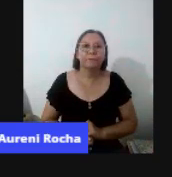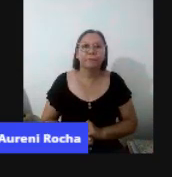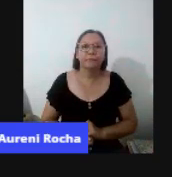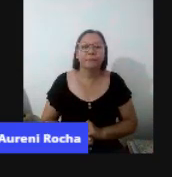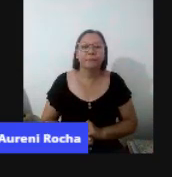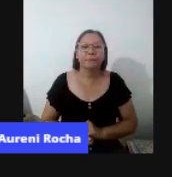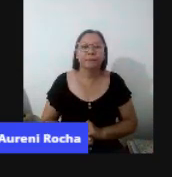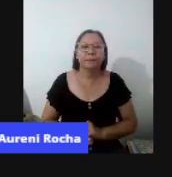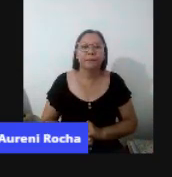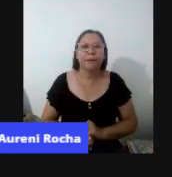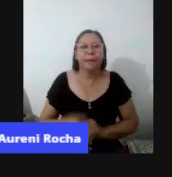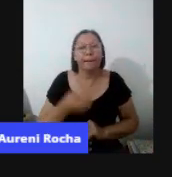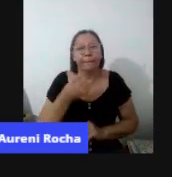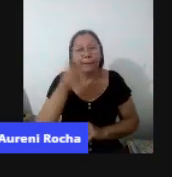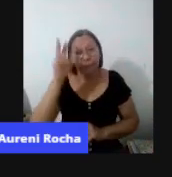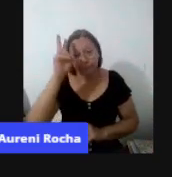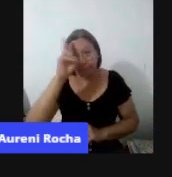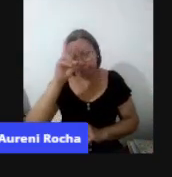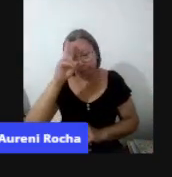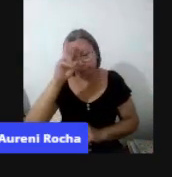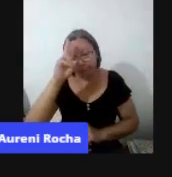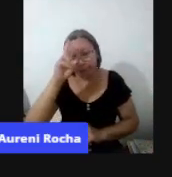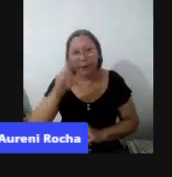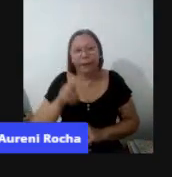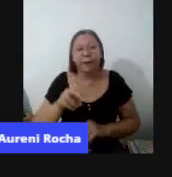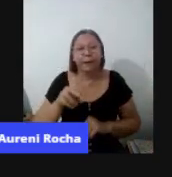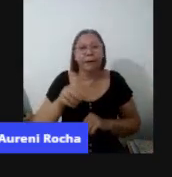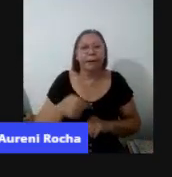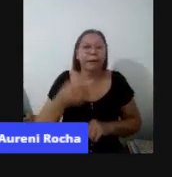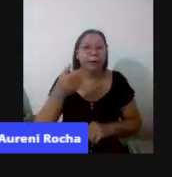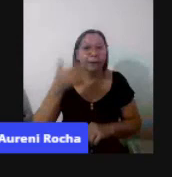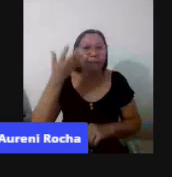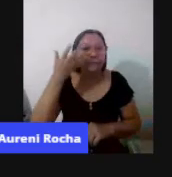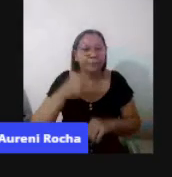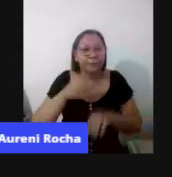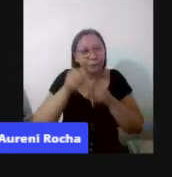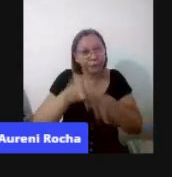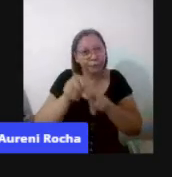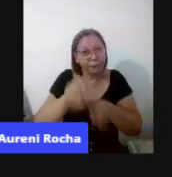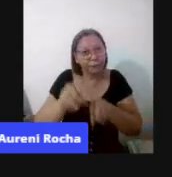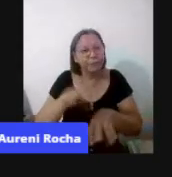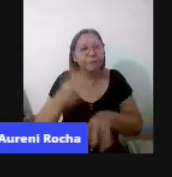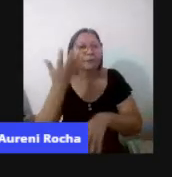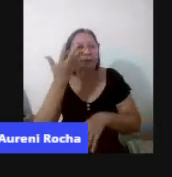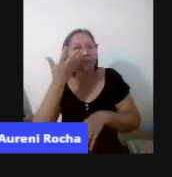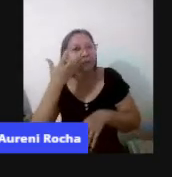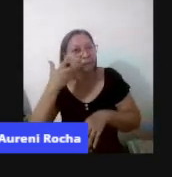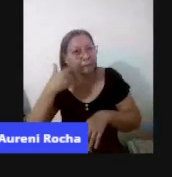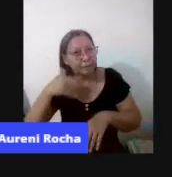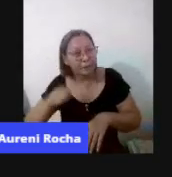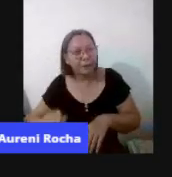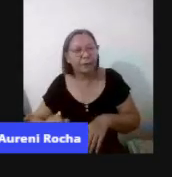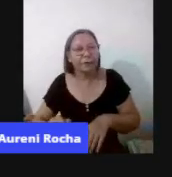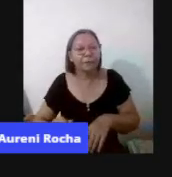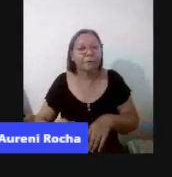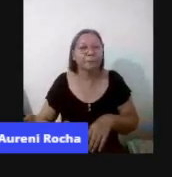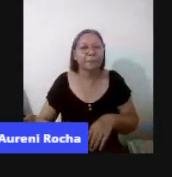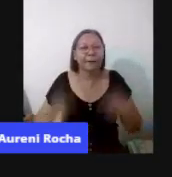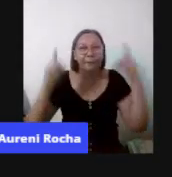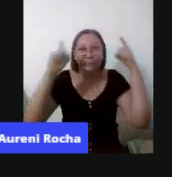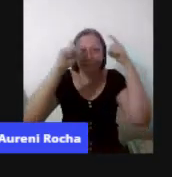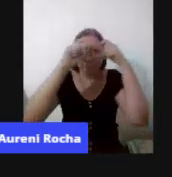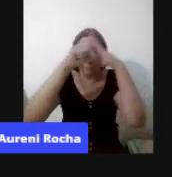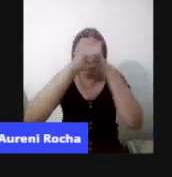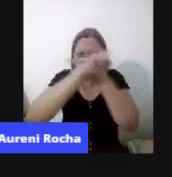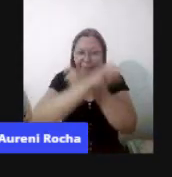Bom, lembrando que a educação infantil é uma das etapas mais complicadas para trabalhar